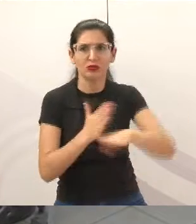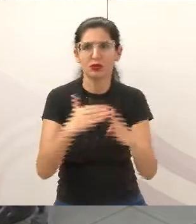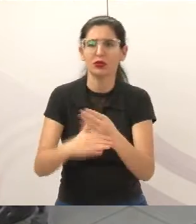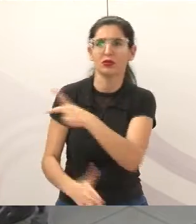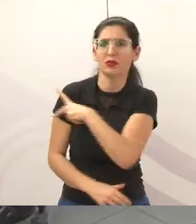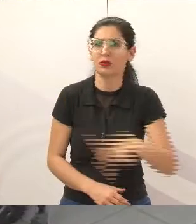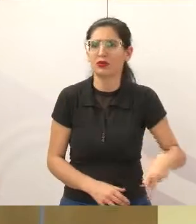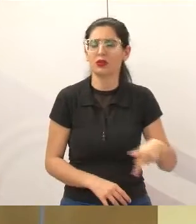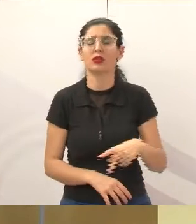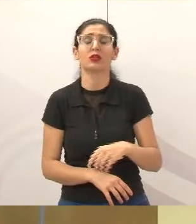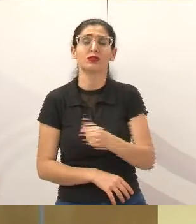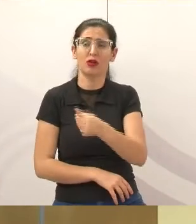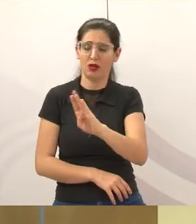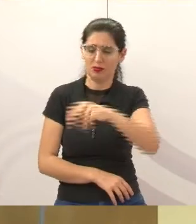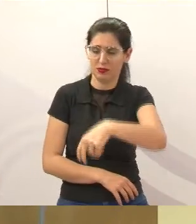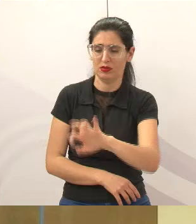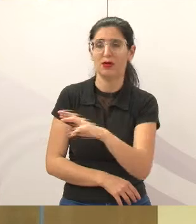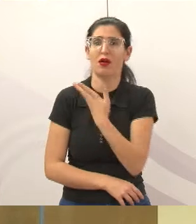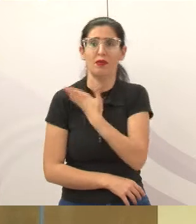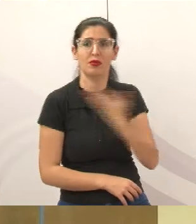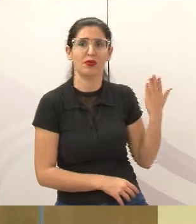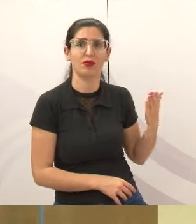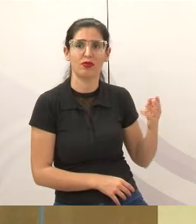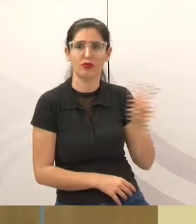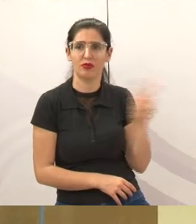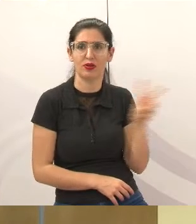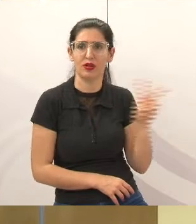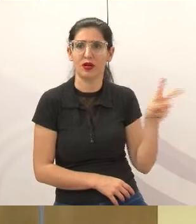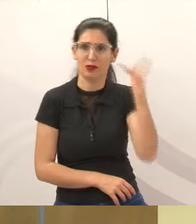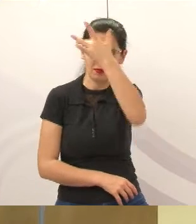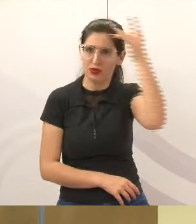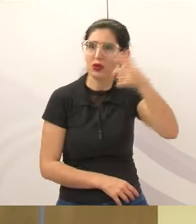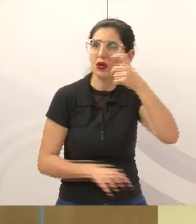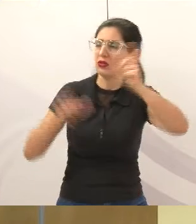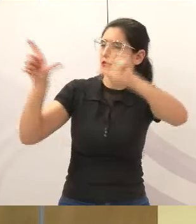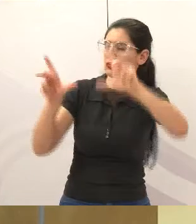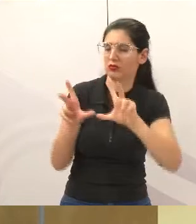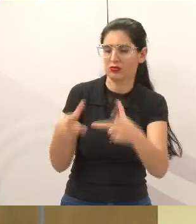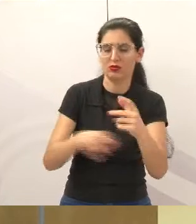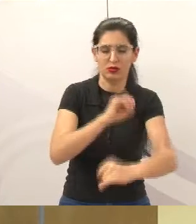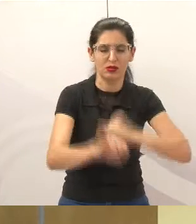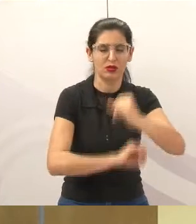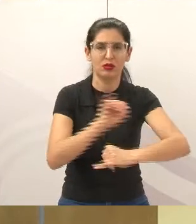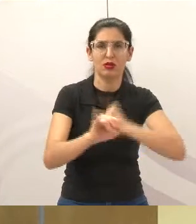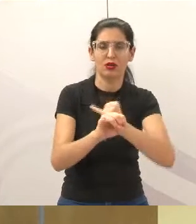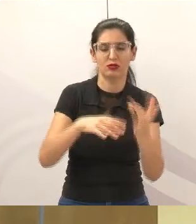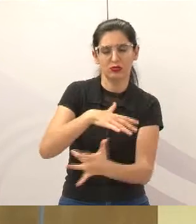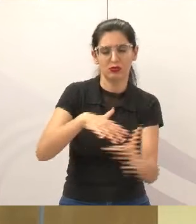nobres colegas vereadores e os munícipes que nos acompanham pela TV Câmara através da internet e da TV.